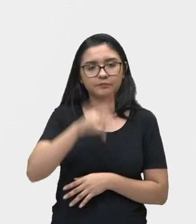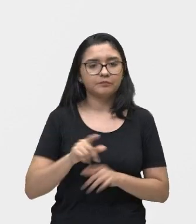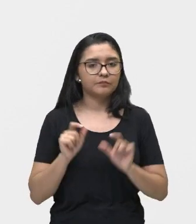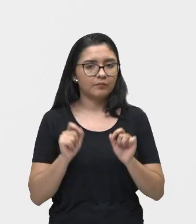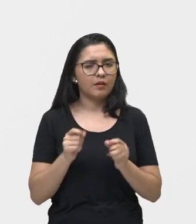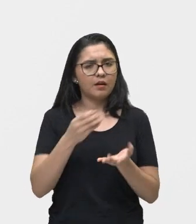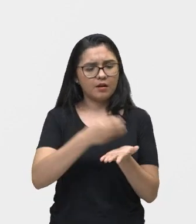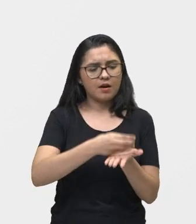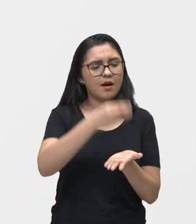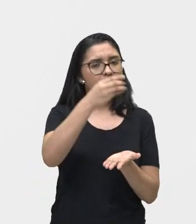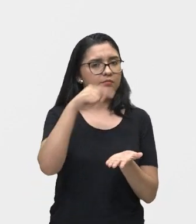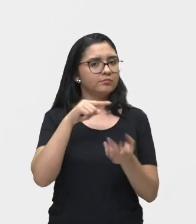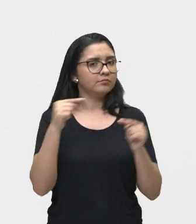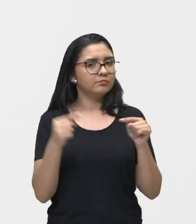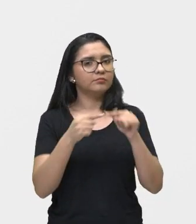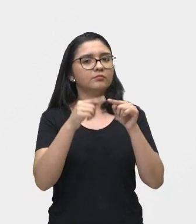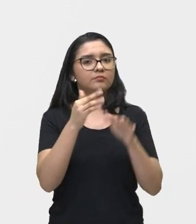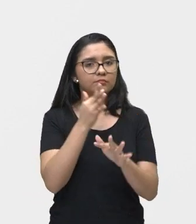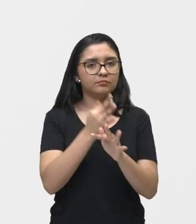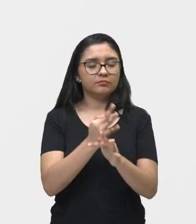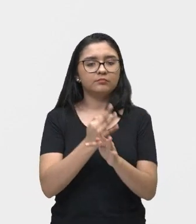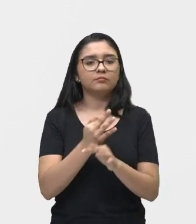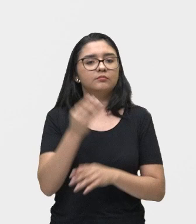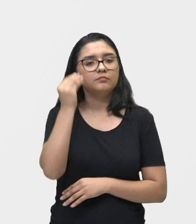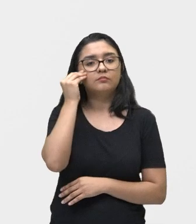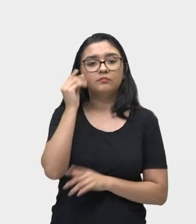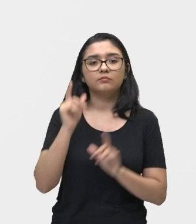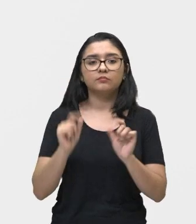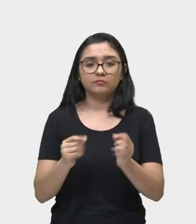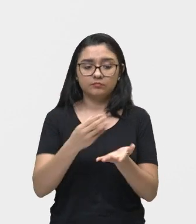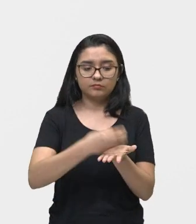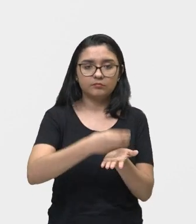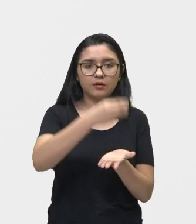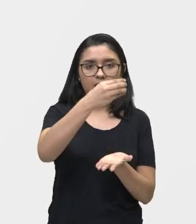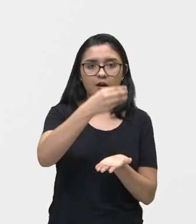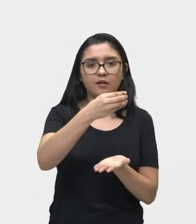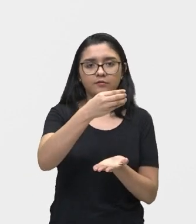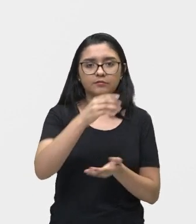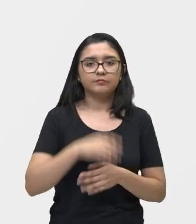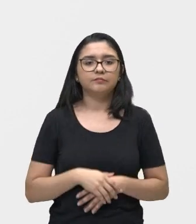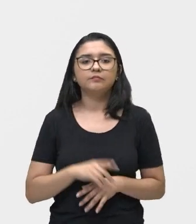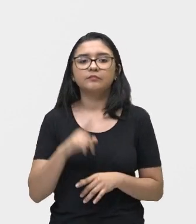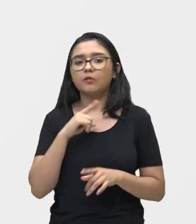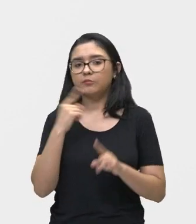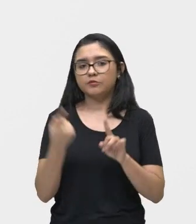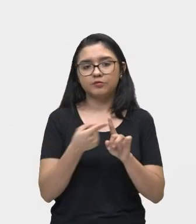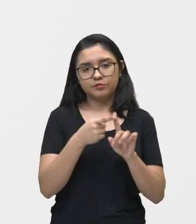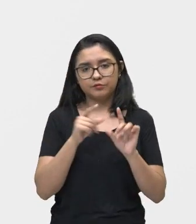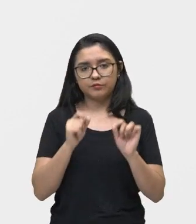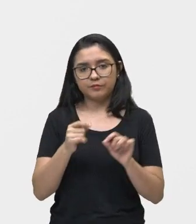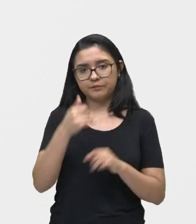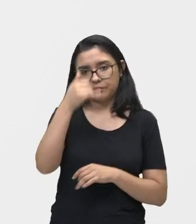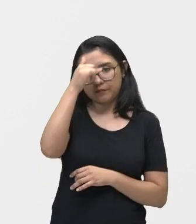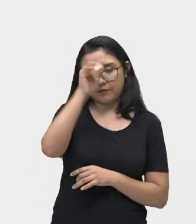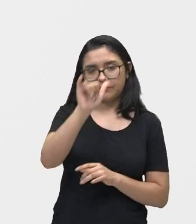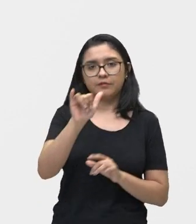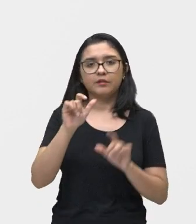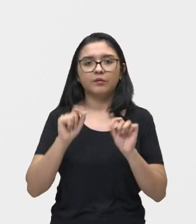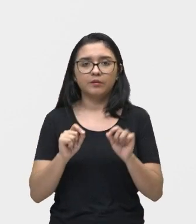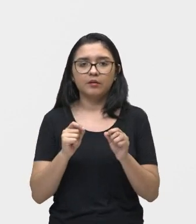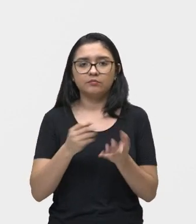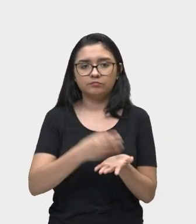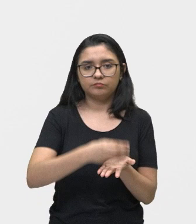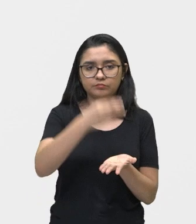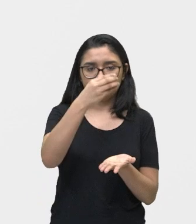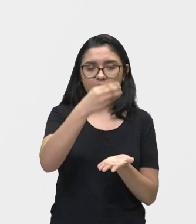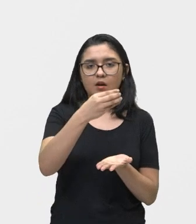aí tem física. Observa aí comigo. Garrafa térmica. Tem por finalidade evitar as propagações de